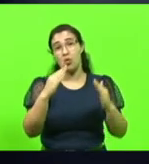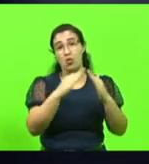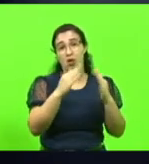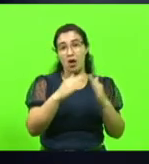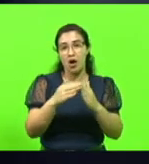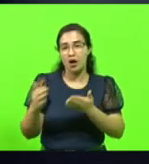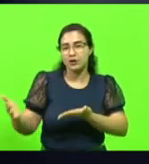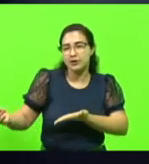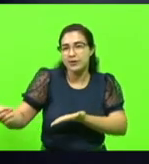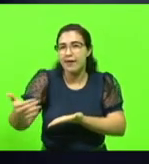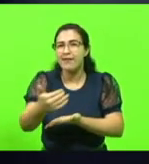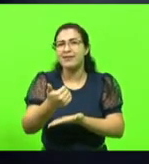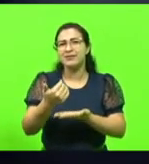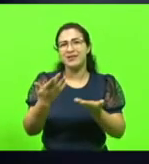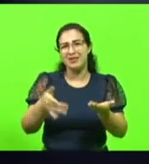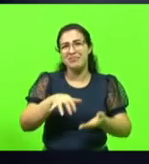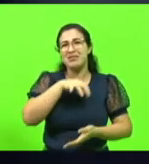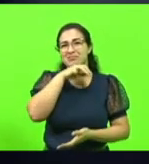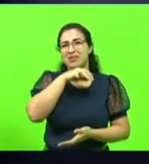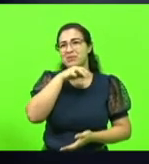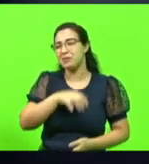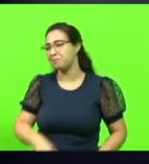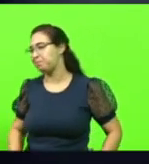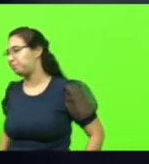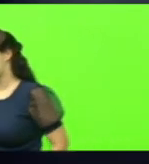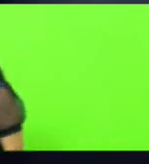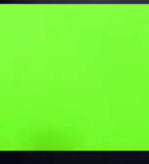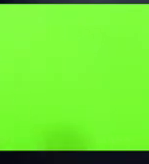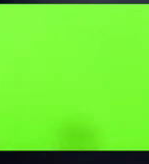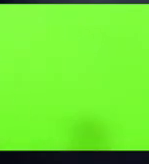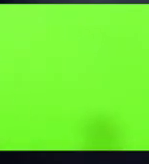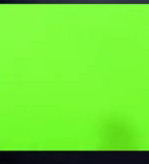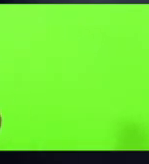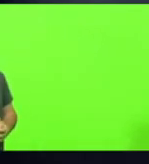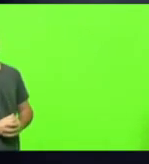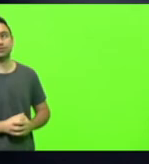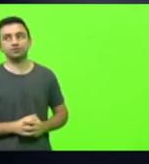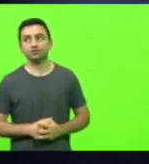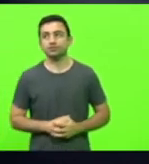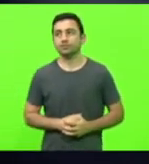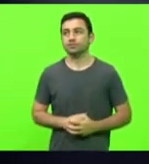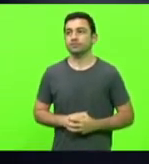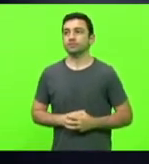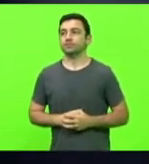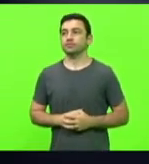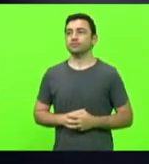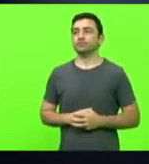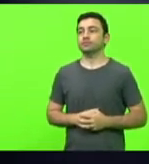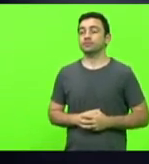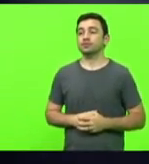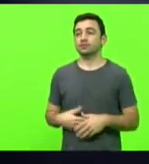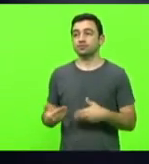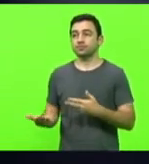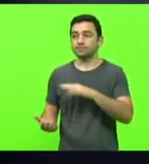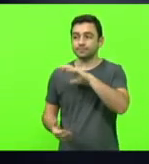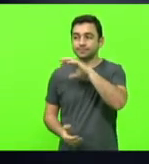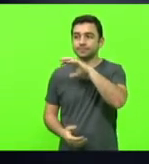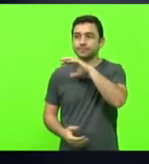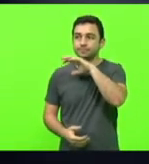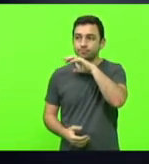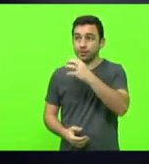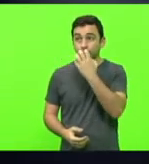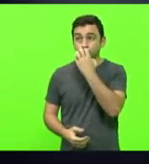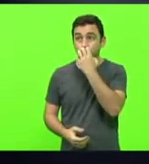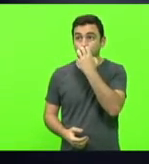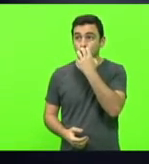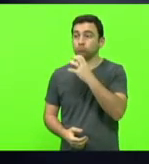de acolhimento? Existia um animal que estava na rua, esse cão foi acolhido por uma família, e daí nós